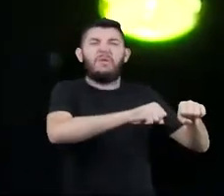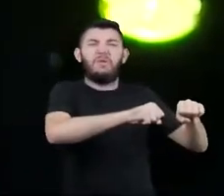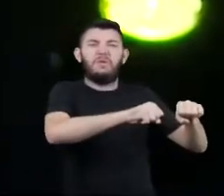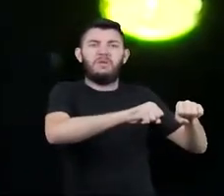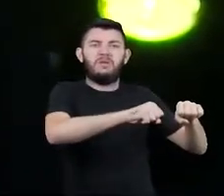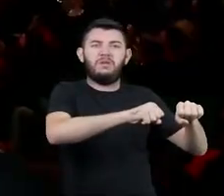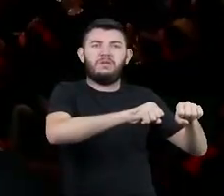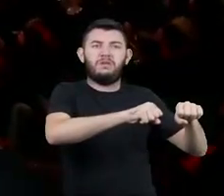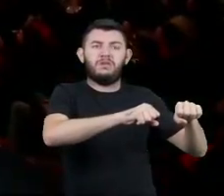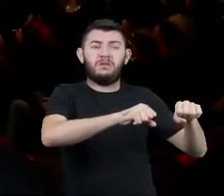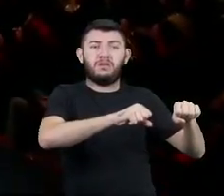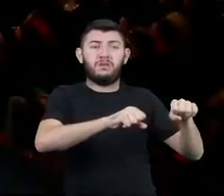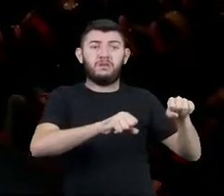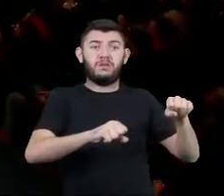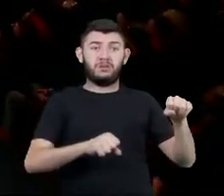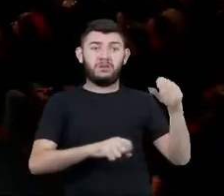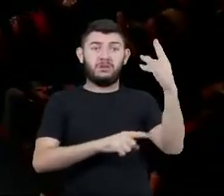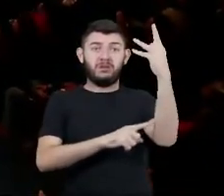mundo.